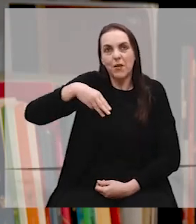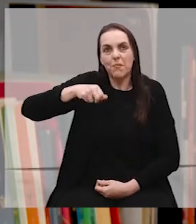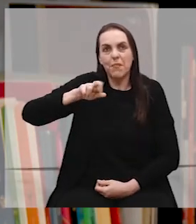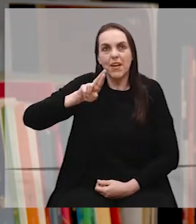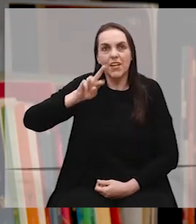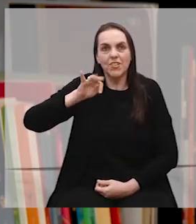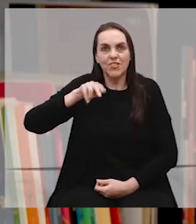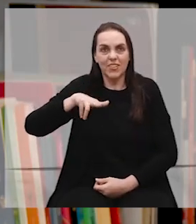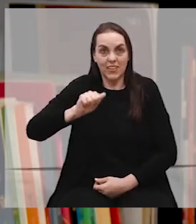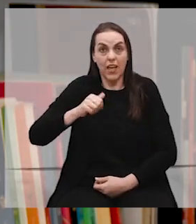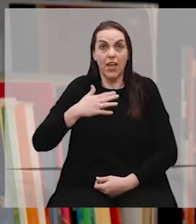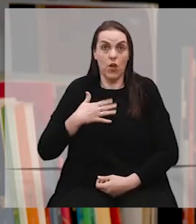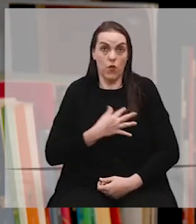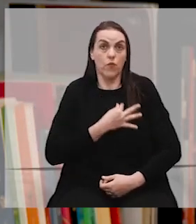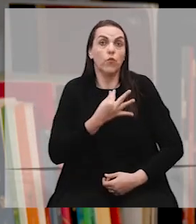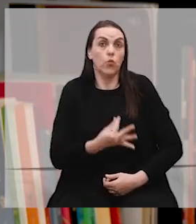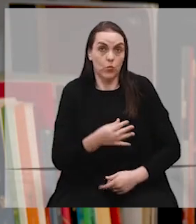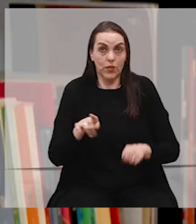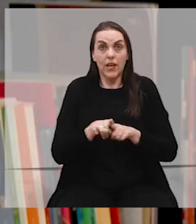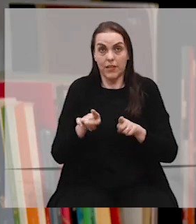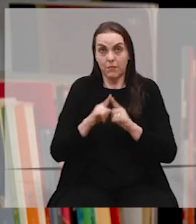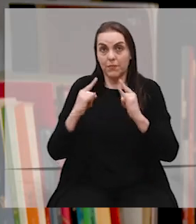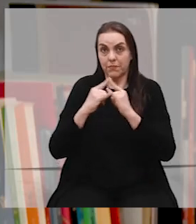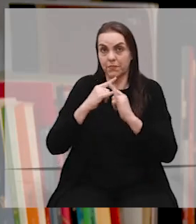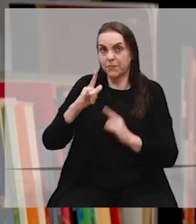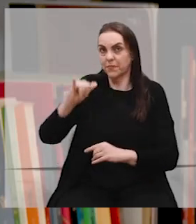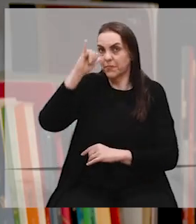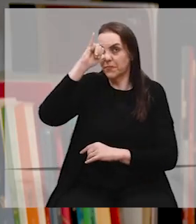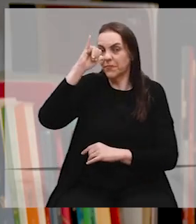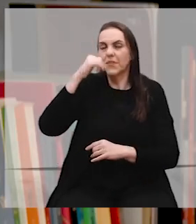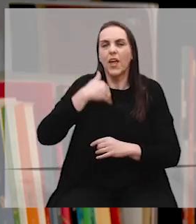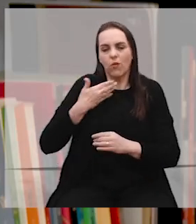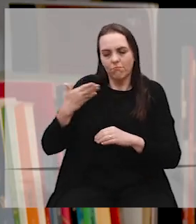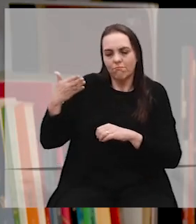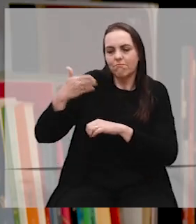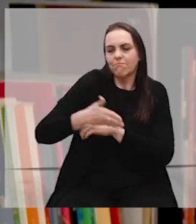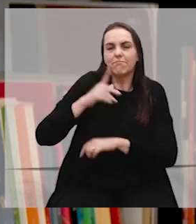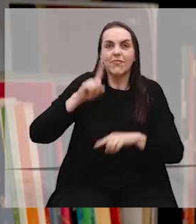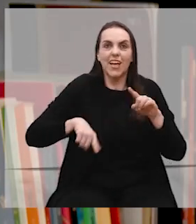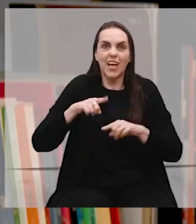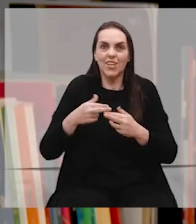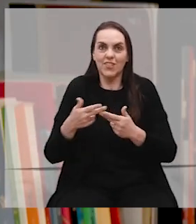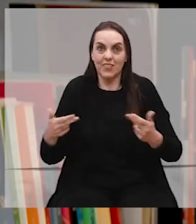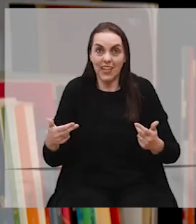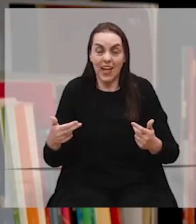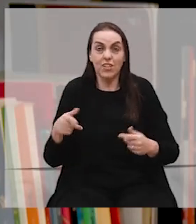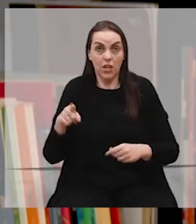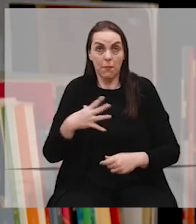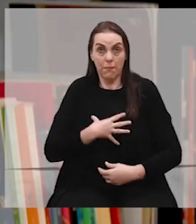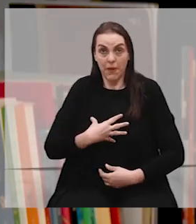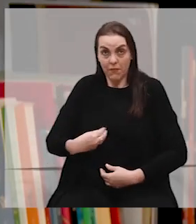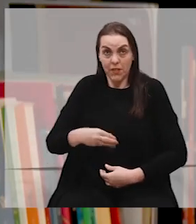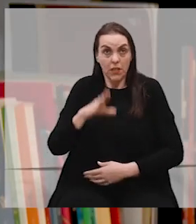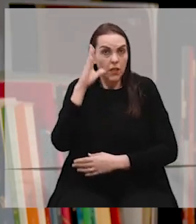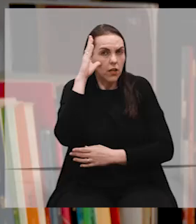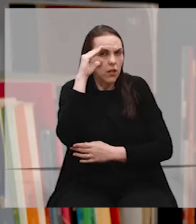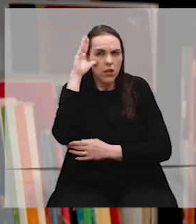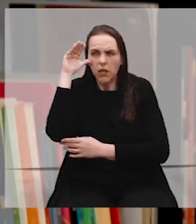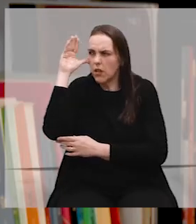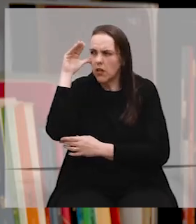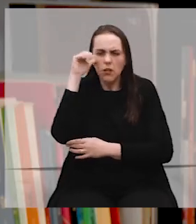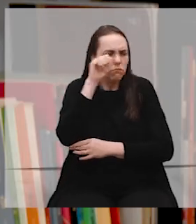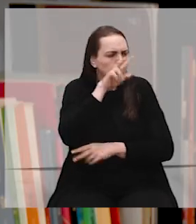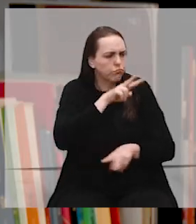dia eu vim aqui, sou voluntária do Instituto de Leitura Quindim, e eu vim aqui fazer uma atividade e ela observou